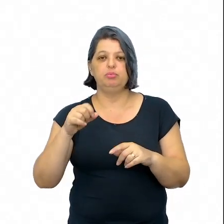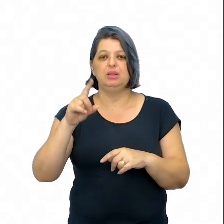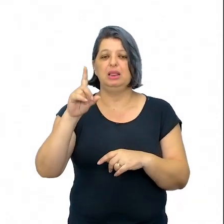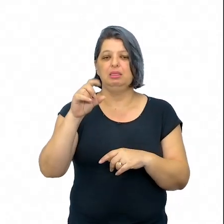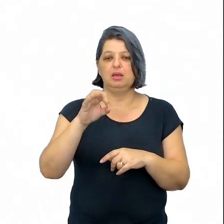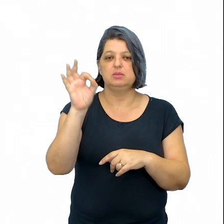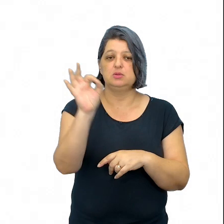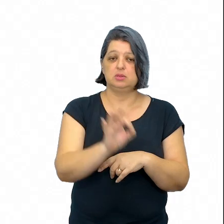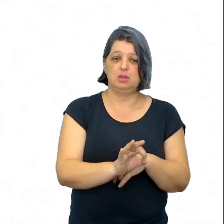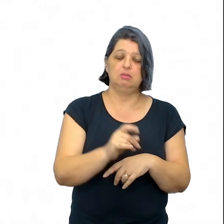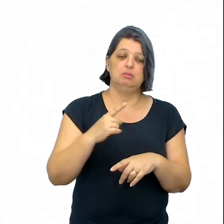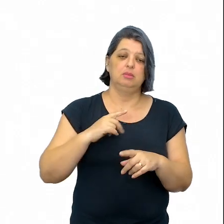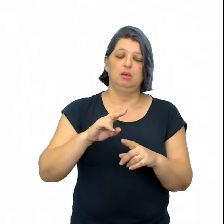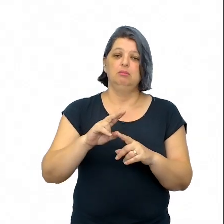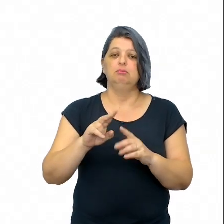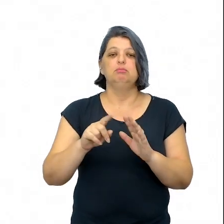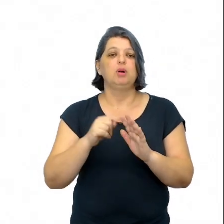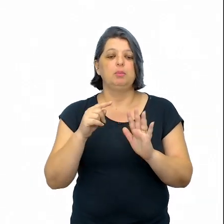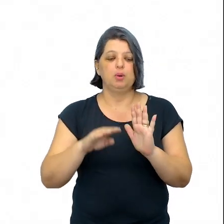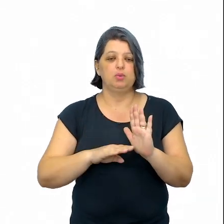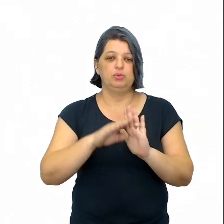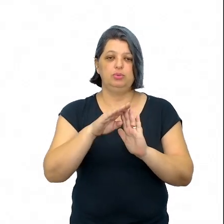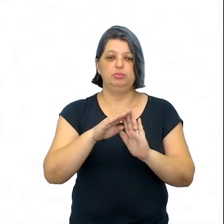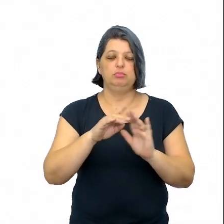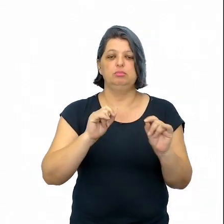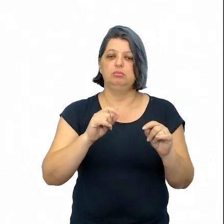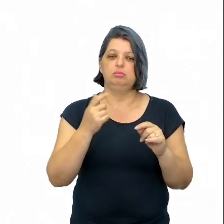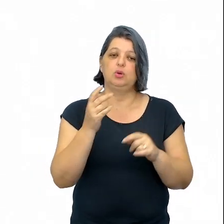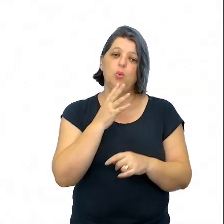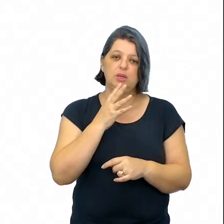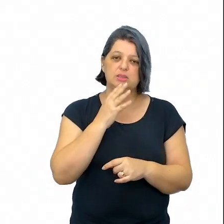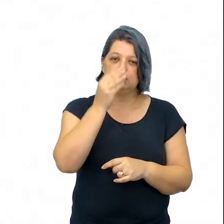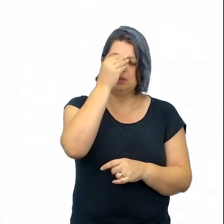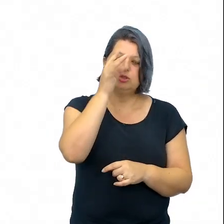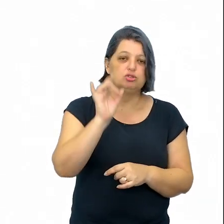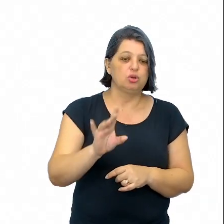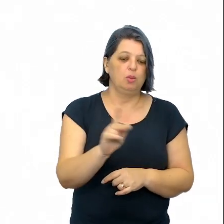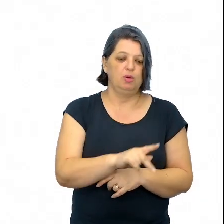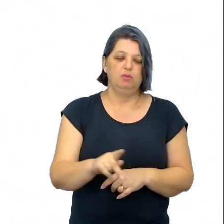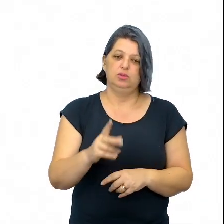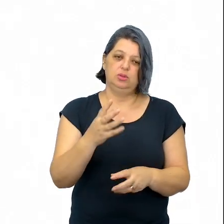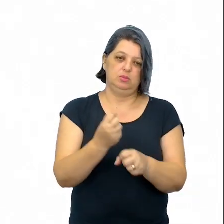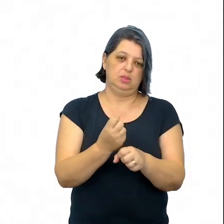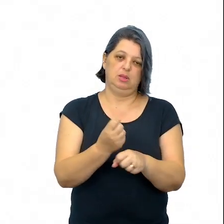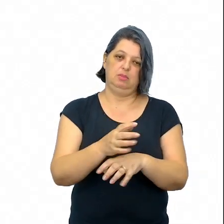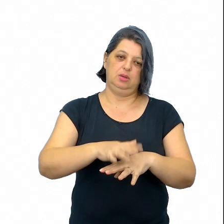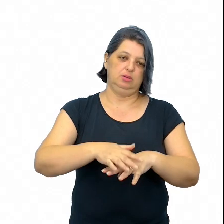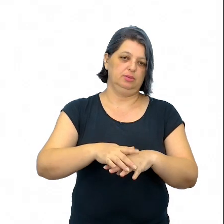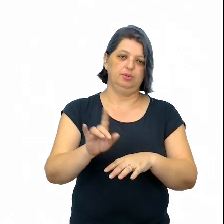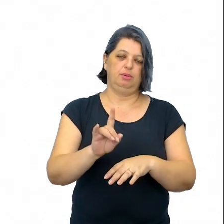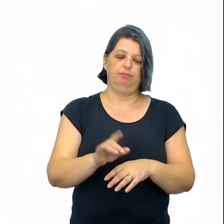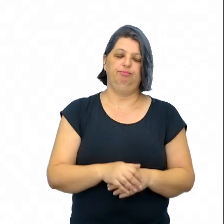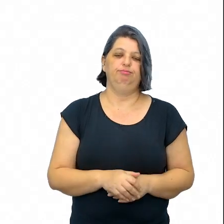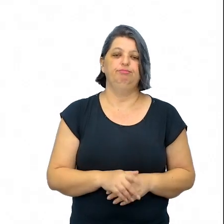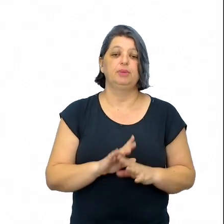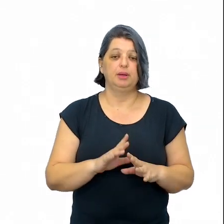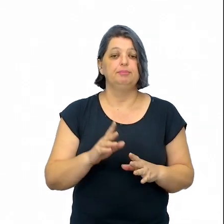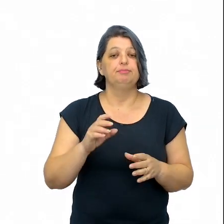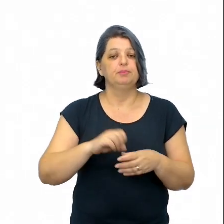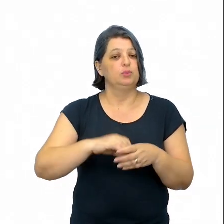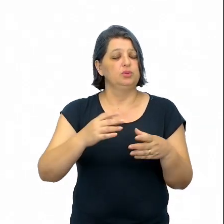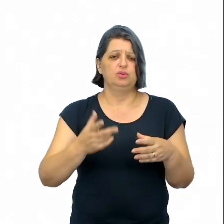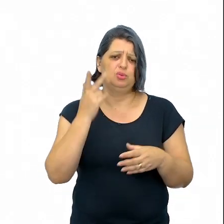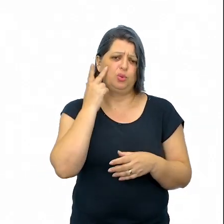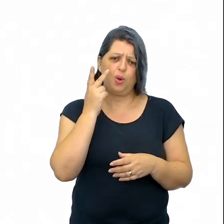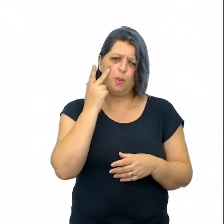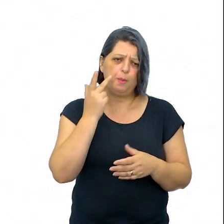é um conhecimento que não é necessariamente somente do professor de matemática, e sim é um conteúdo que ele é comum,